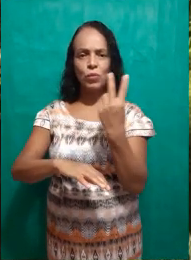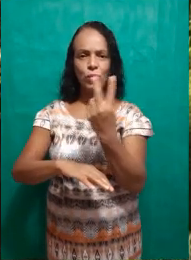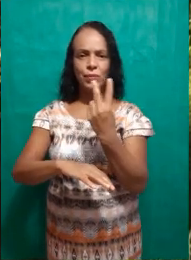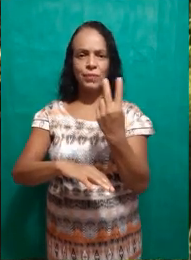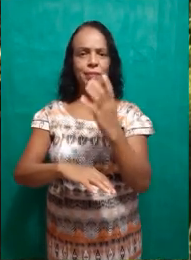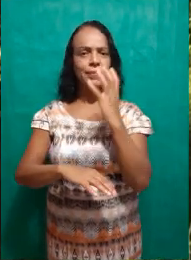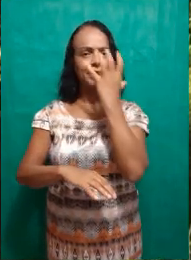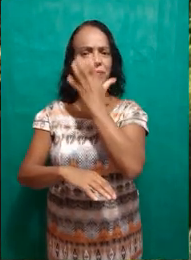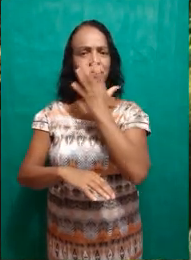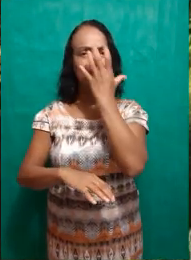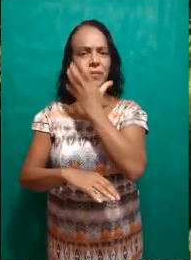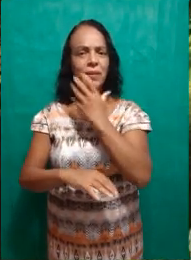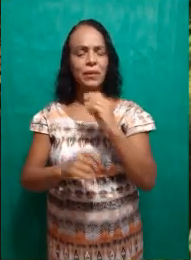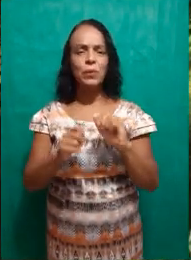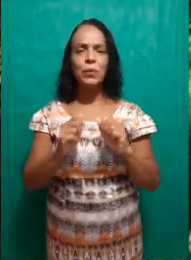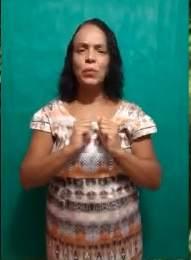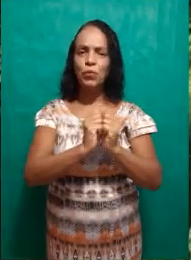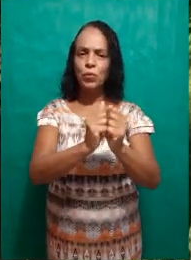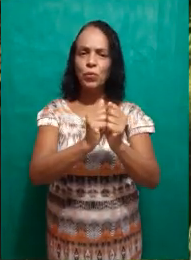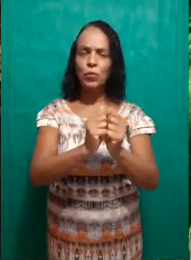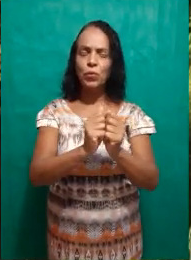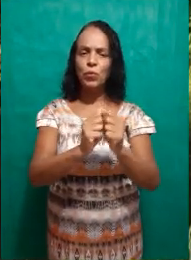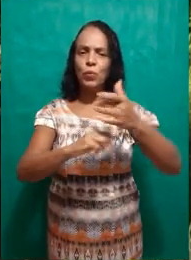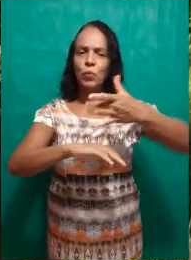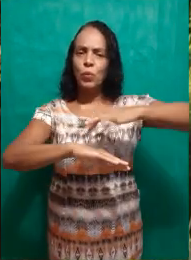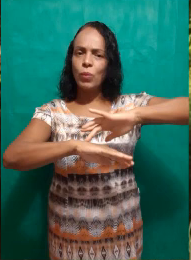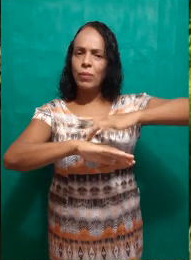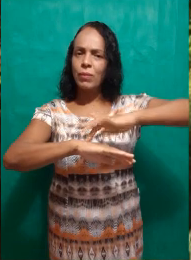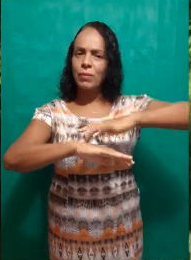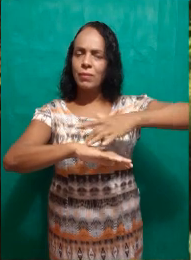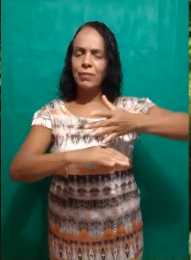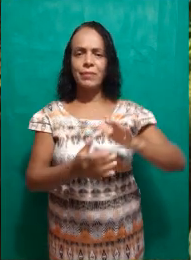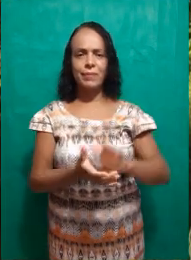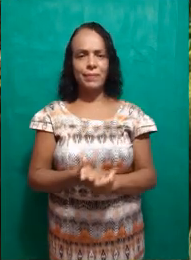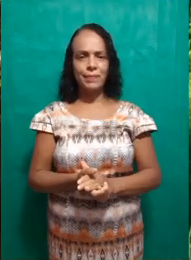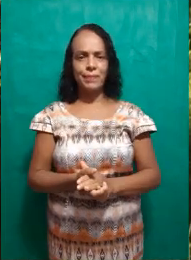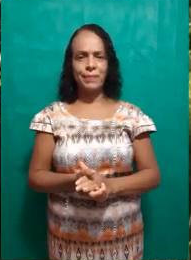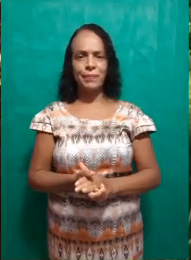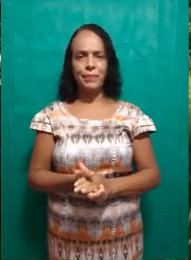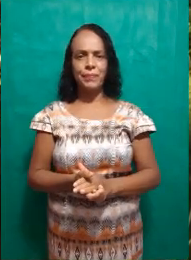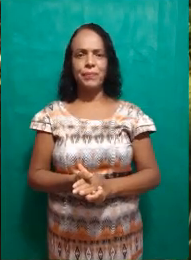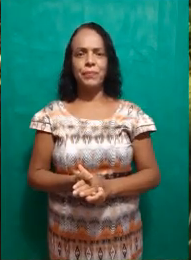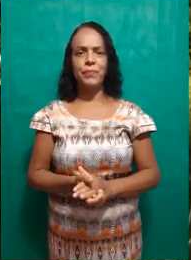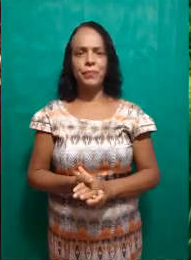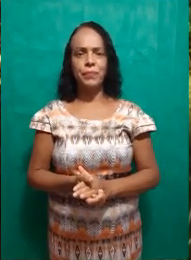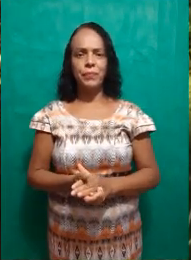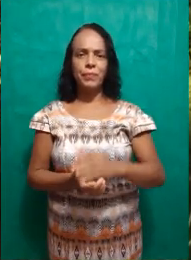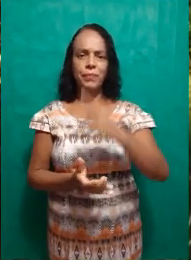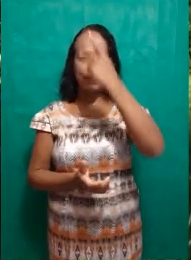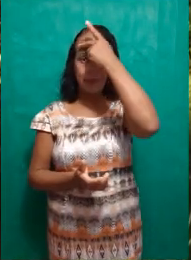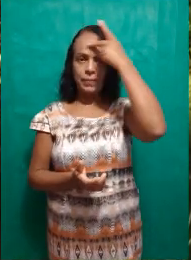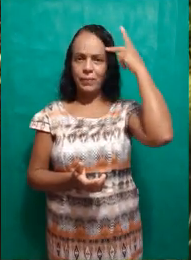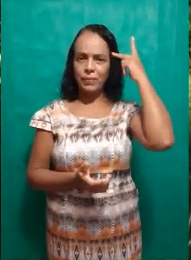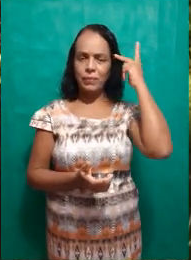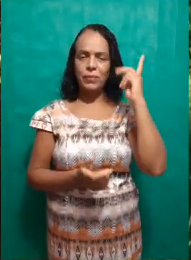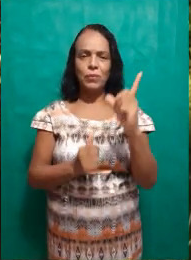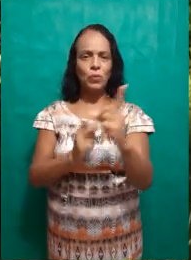sincronizados para trazer para todos nós as melodias e